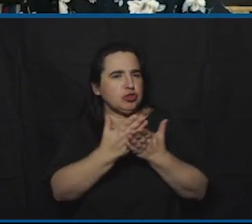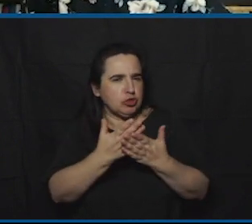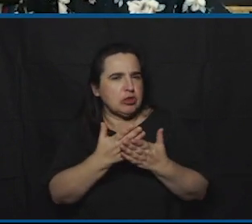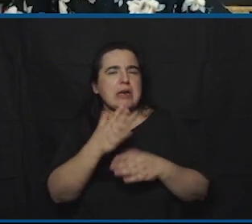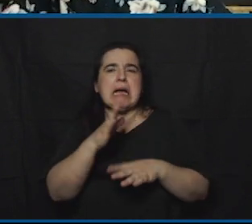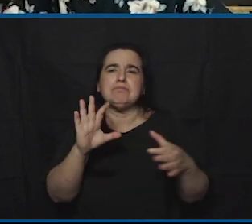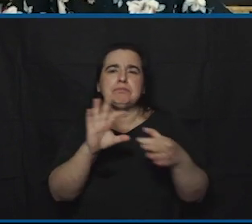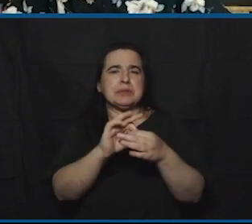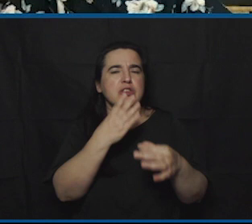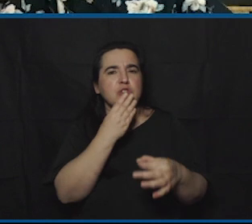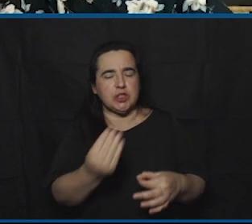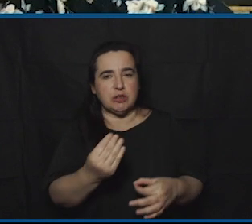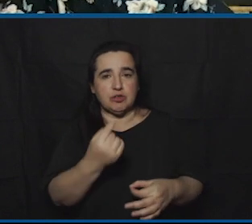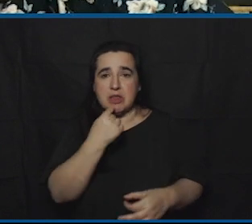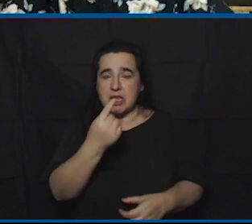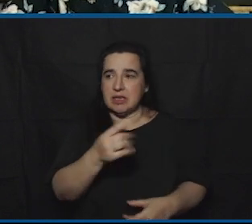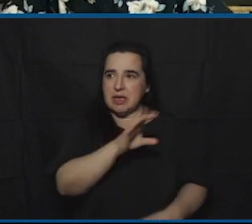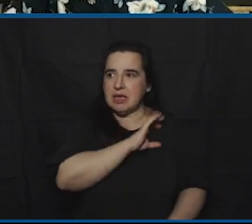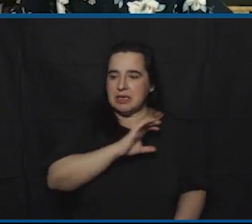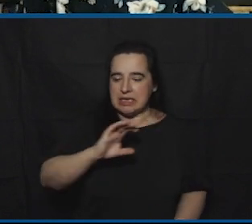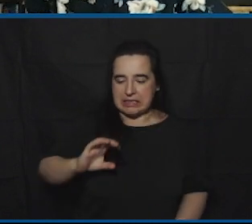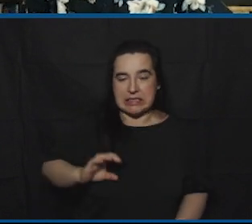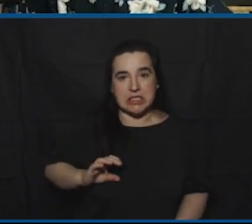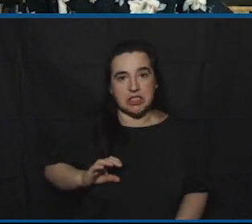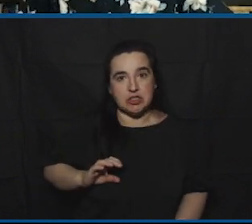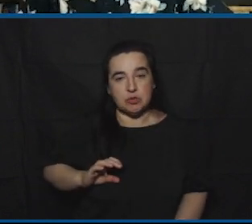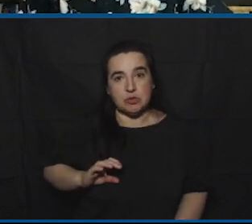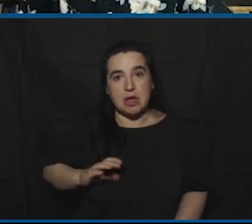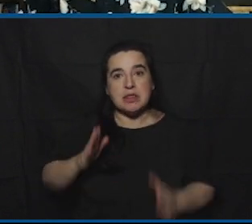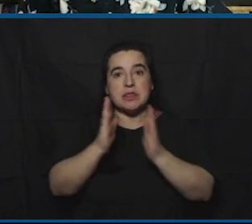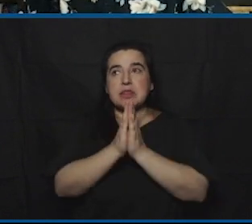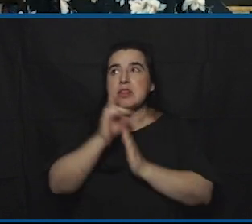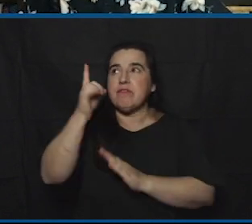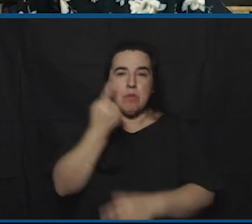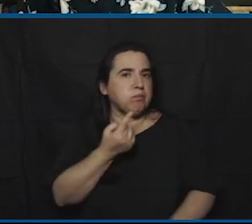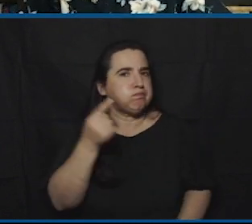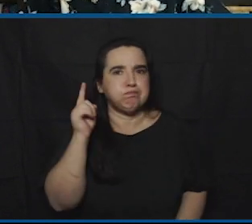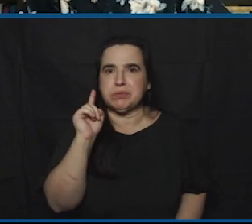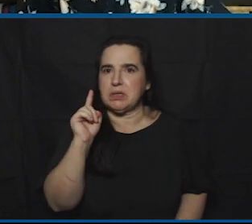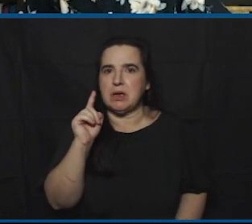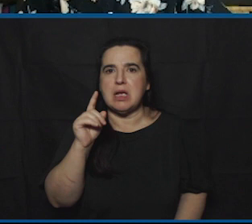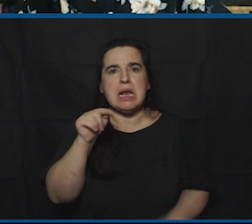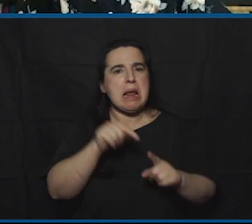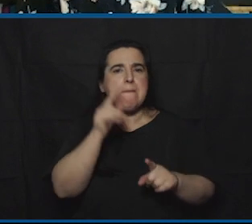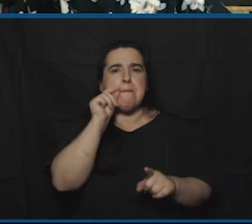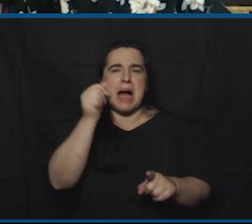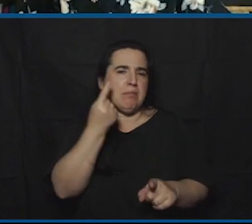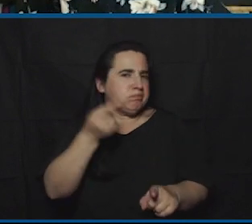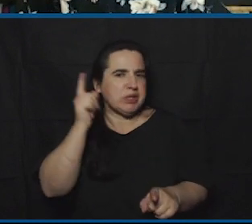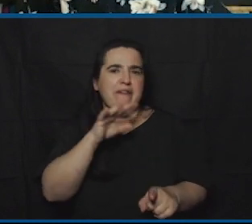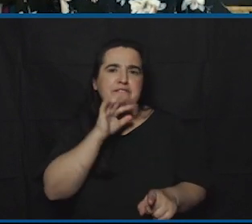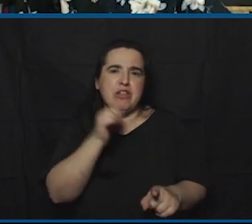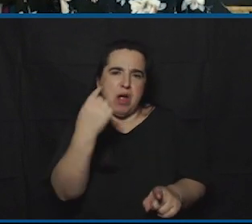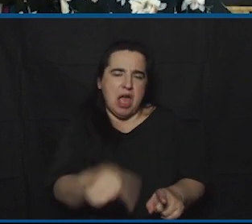eles dizem que Cristo não podia ser divino porque ele não é o Pai, é o Filho.